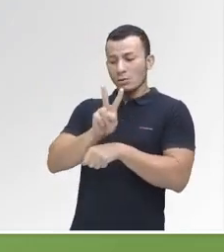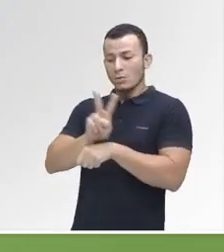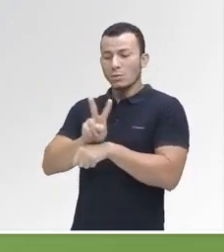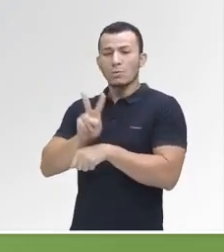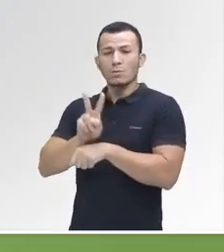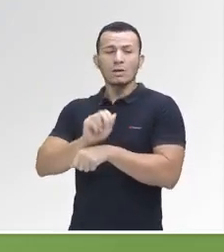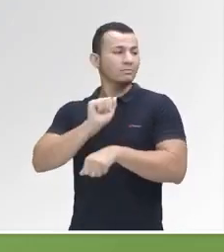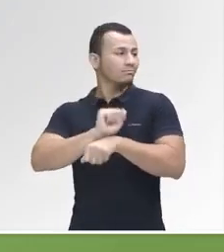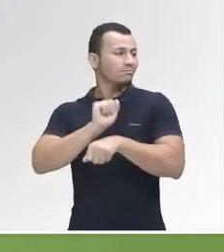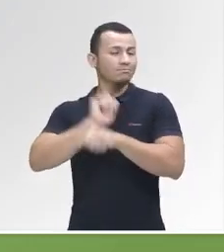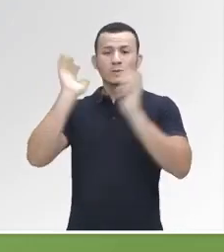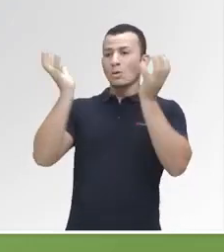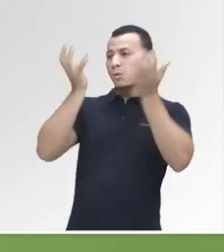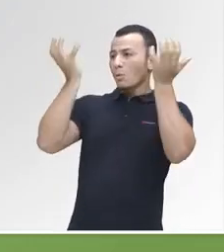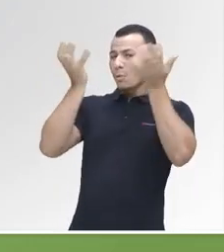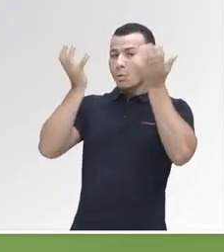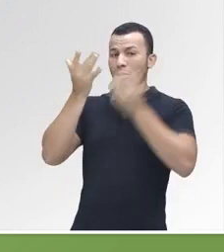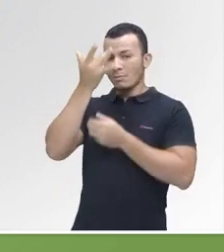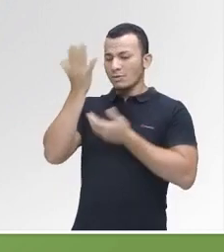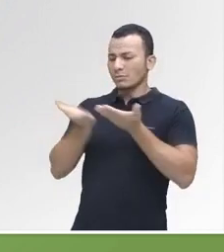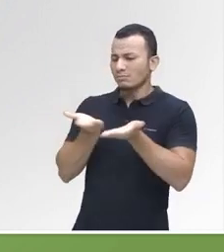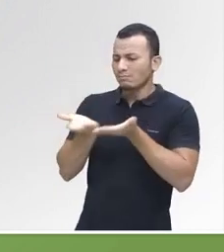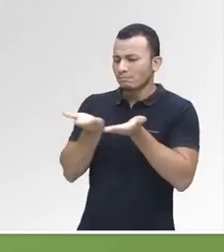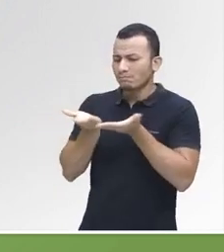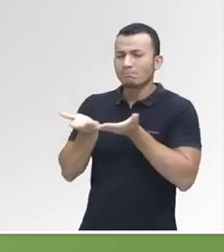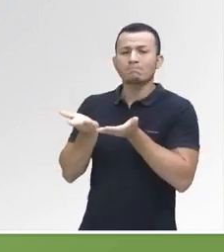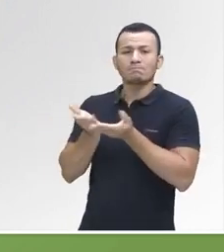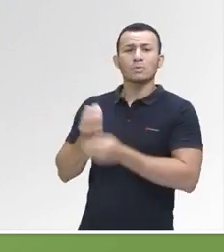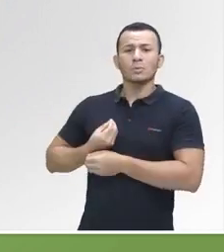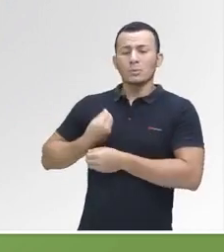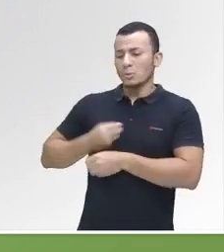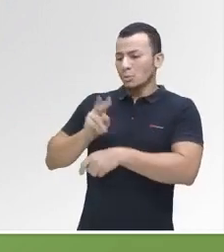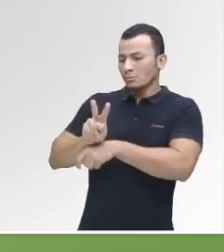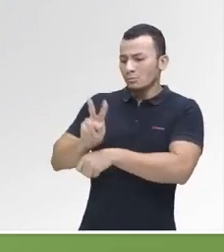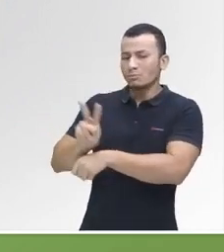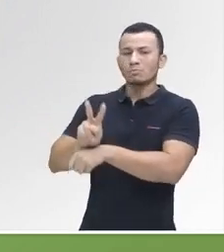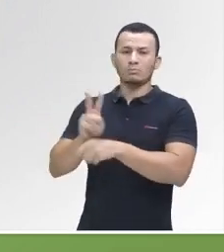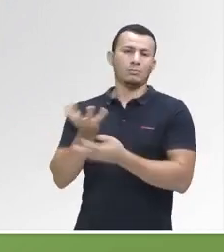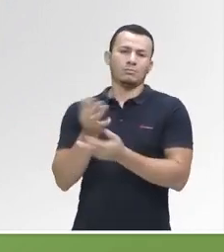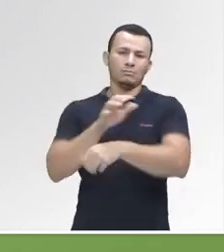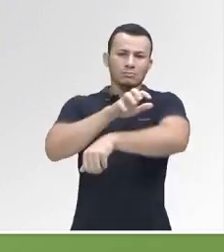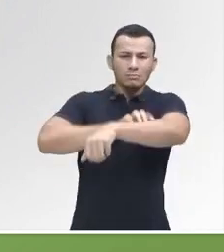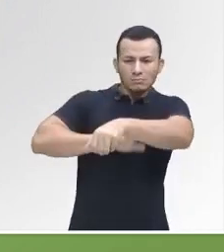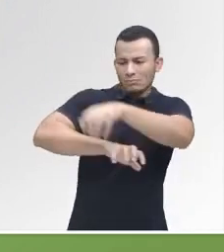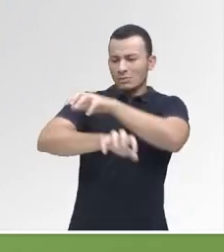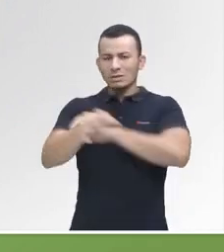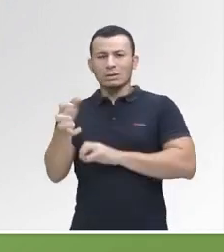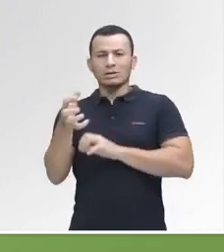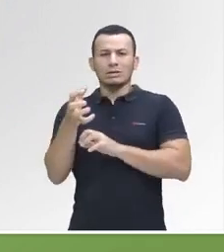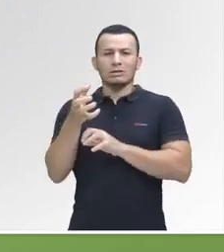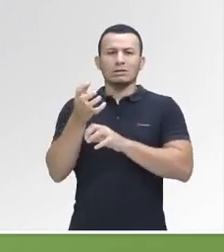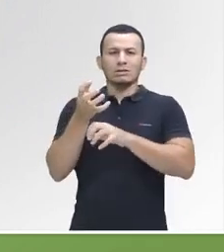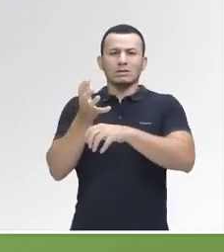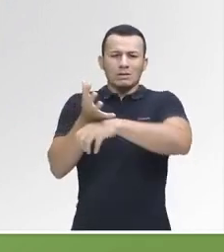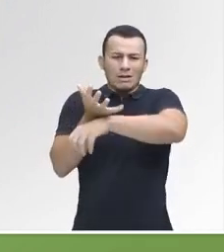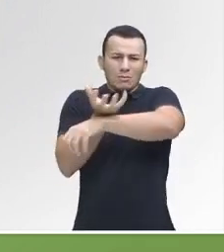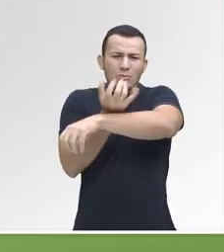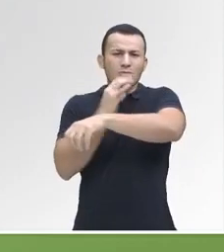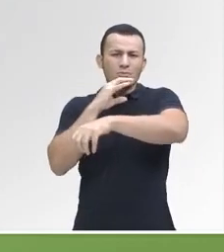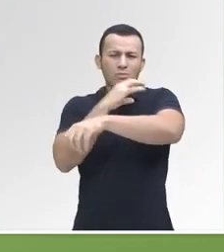do atendimento médico especializado. Acidentes como ferimentos, queimaduras, desmaios, convulsões